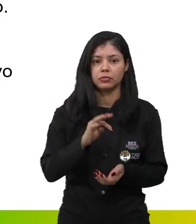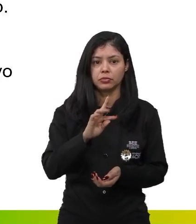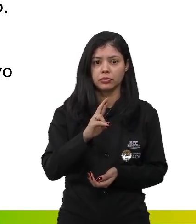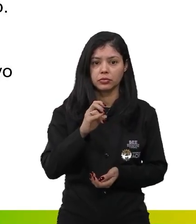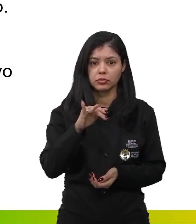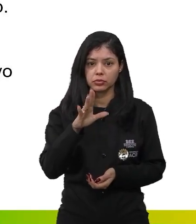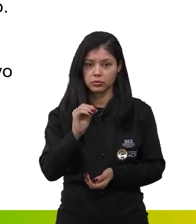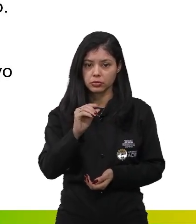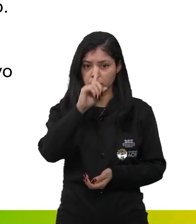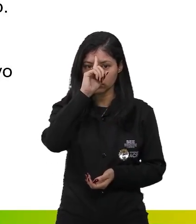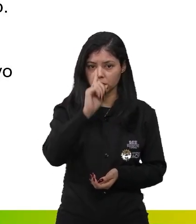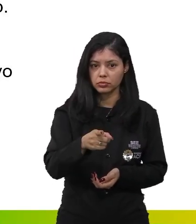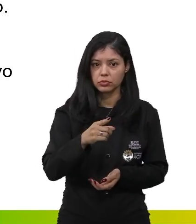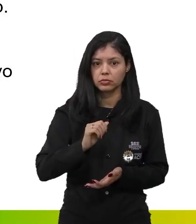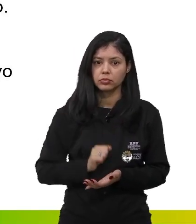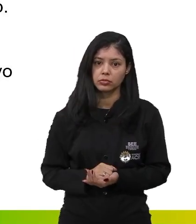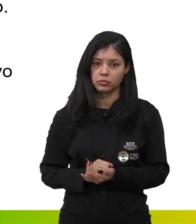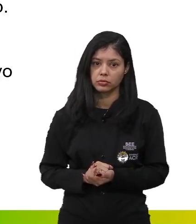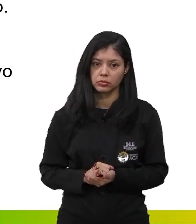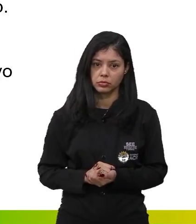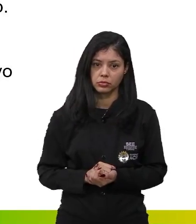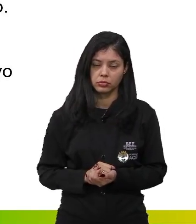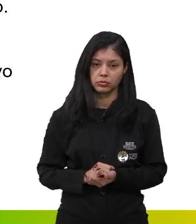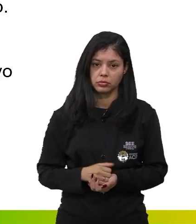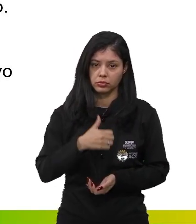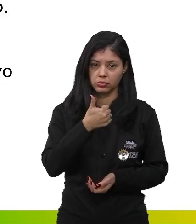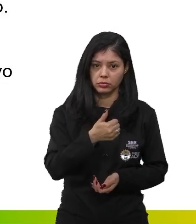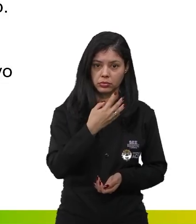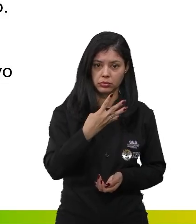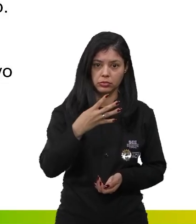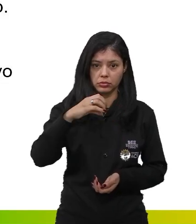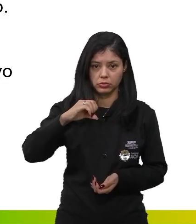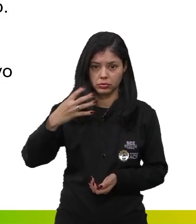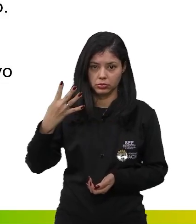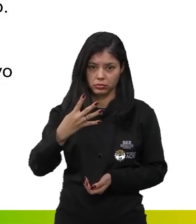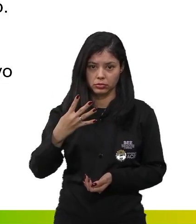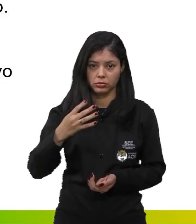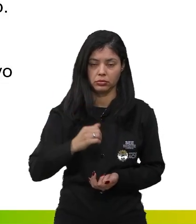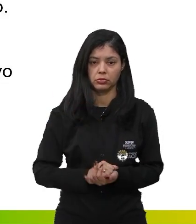cenário, olha o comando, o Tratado de Tordesilhas de